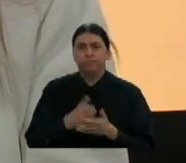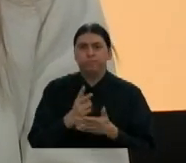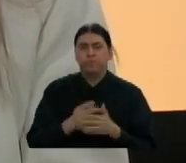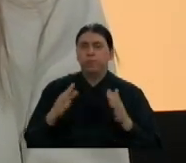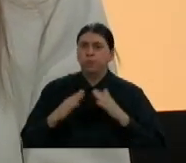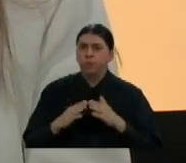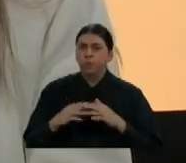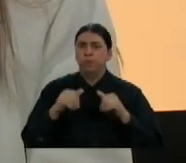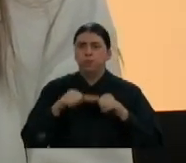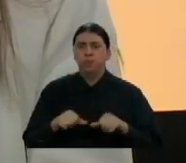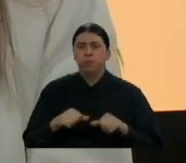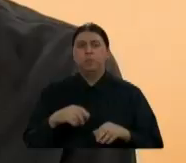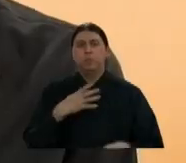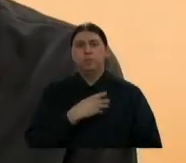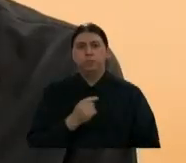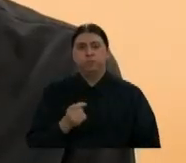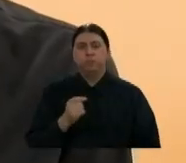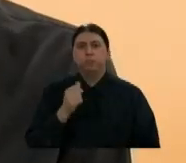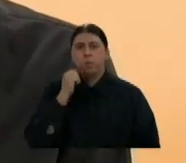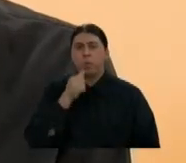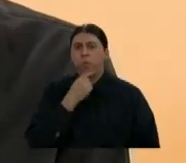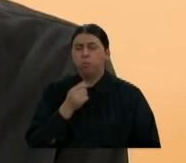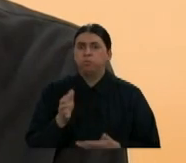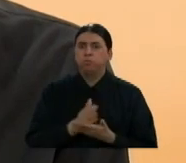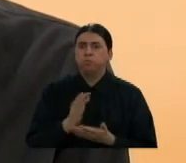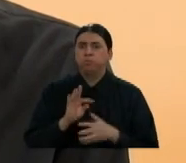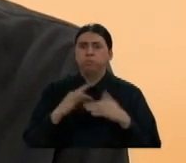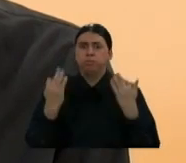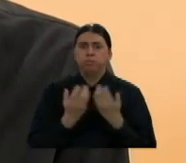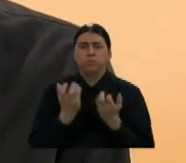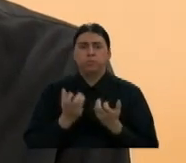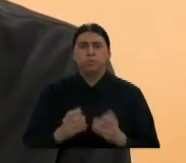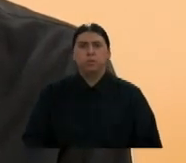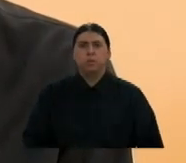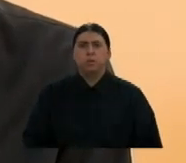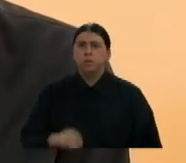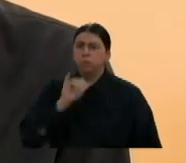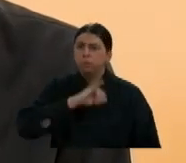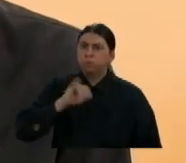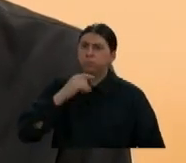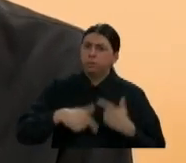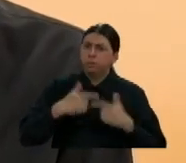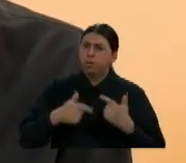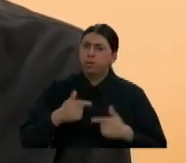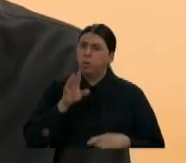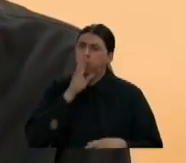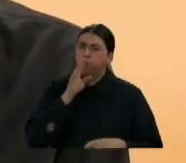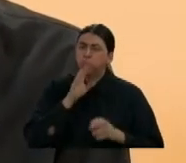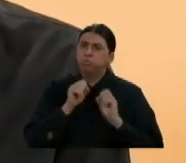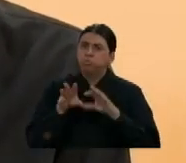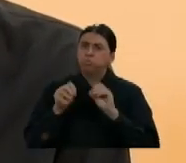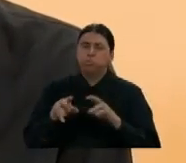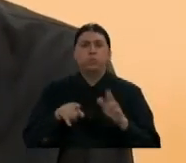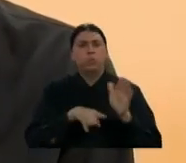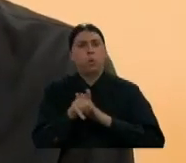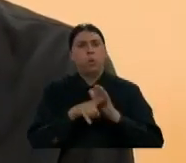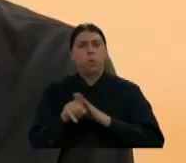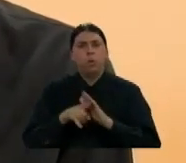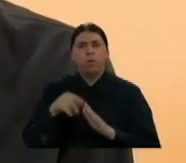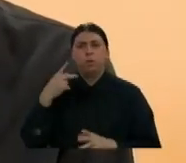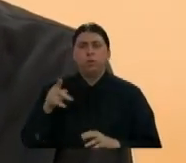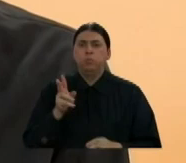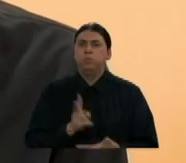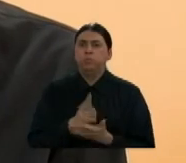é importante o trabalho assinada de levar conhecimento público essas questões questionar esse